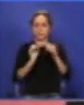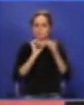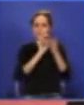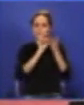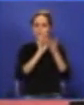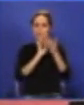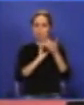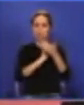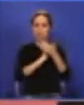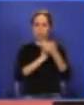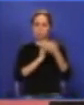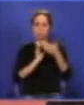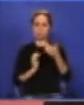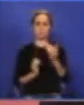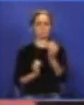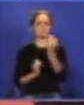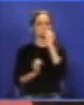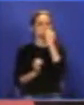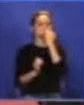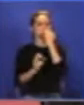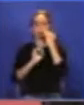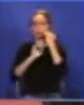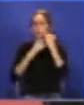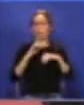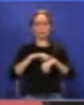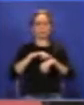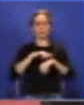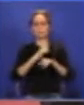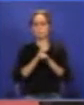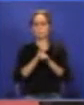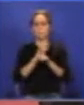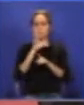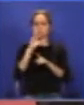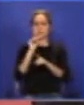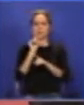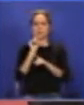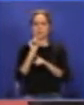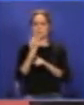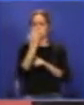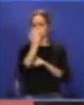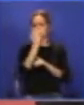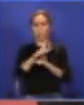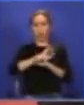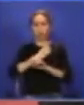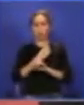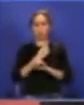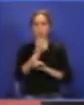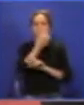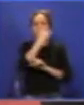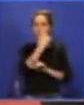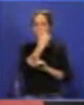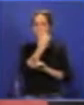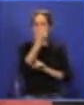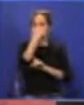e é todo inserido na boca ao mesmo tempo. Em 10 minutos é colocado um aparelho marcada. Muito bem. Doutor Nuno,